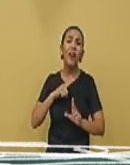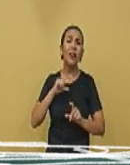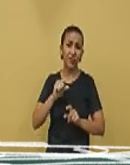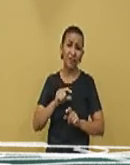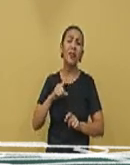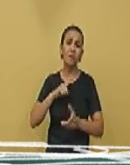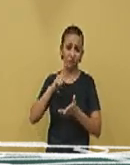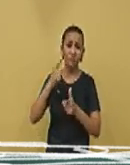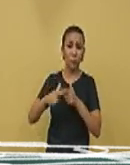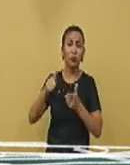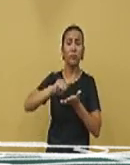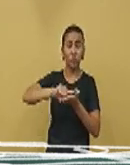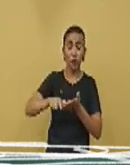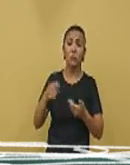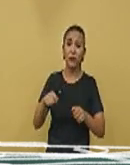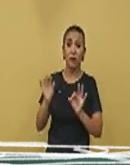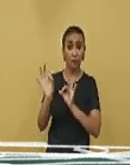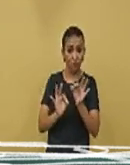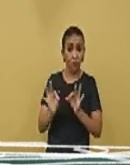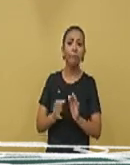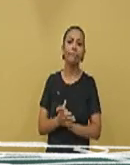corrigir.